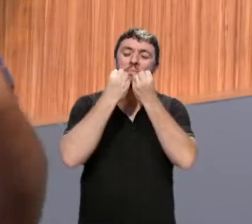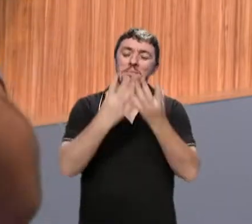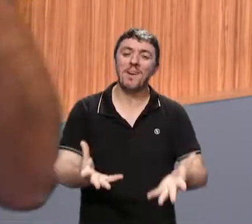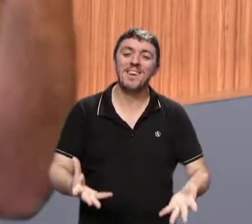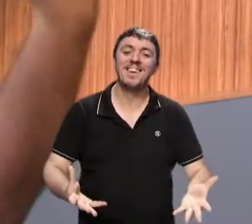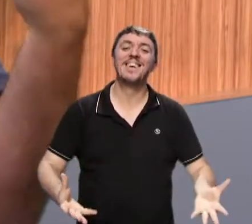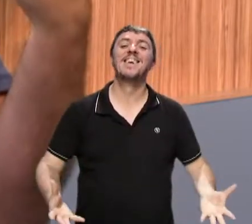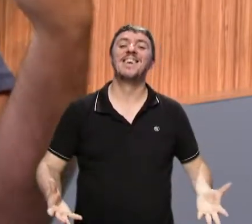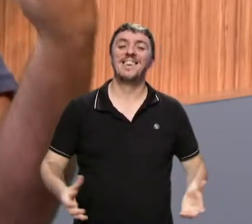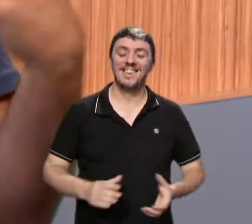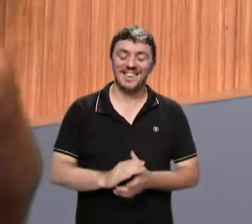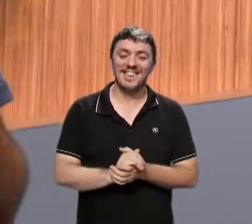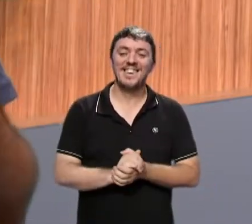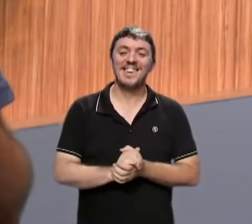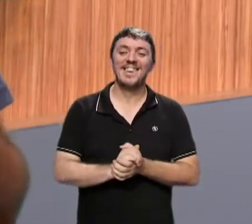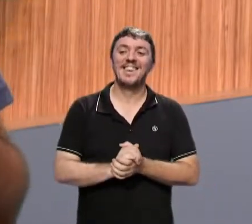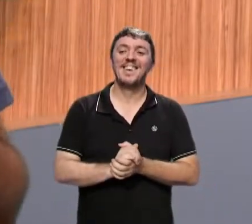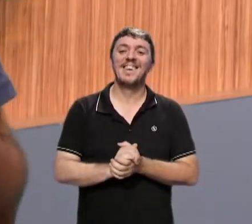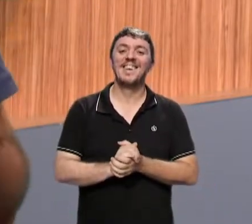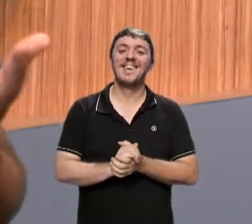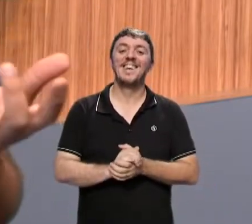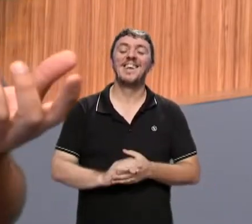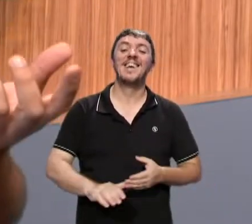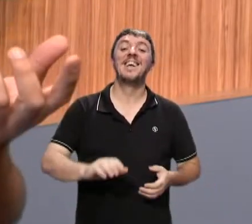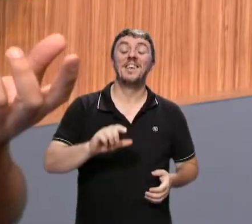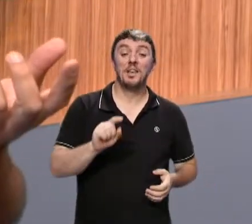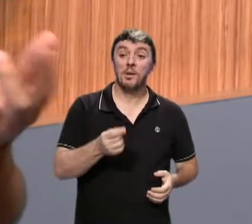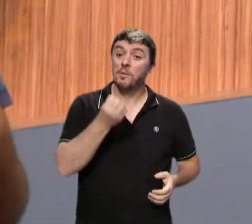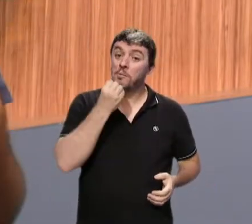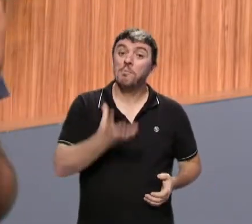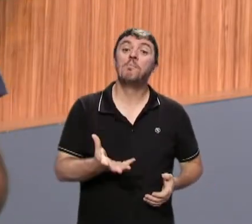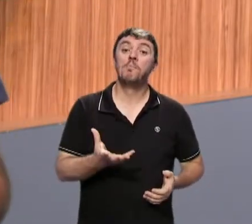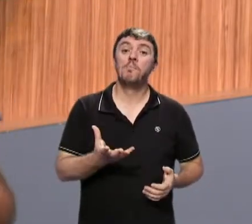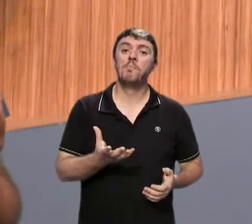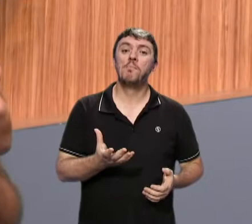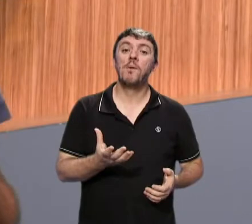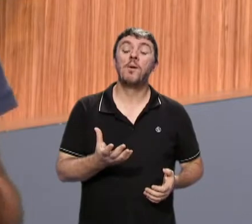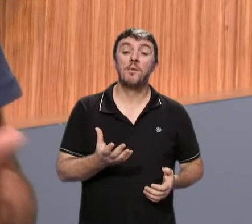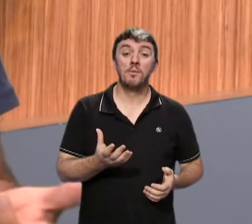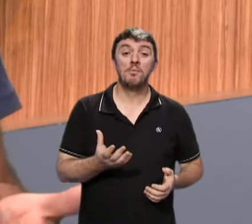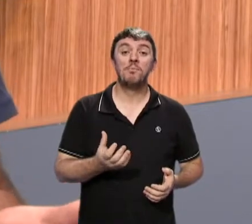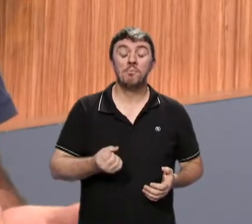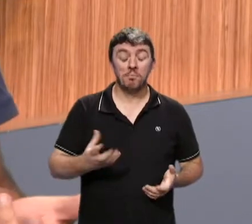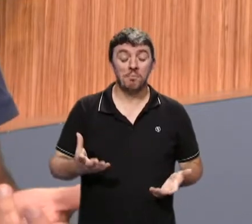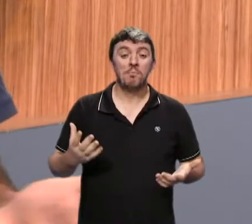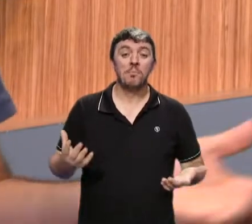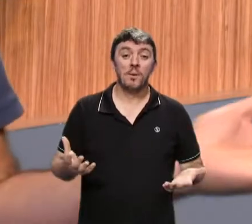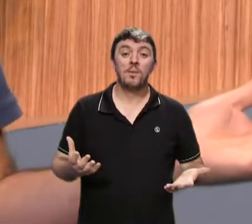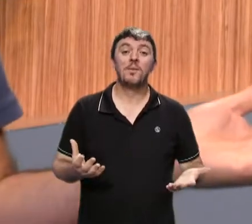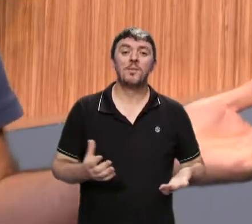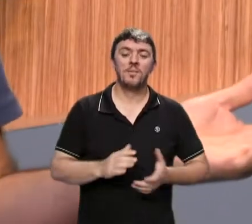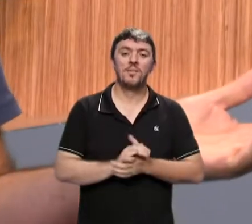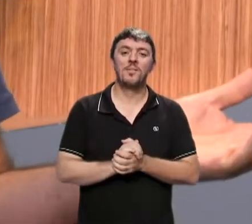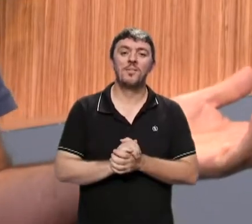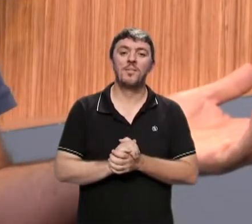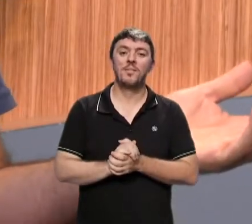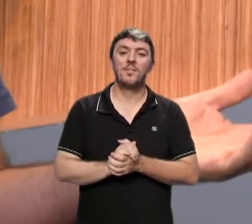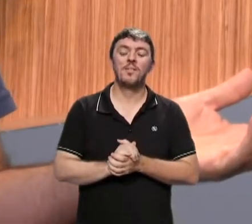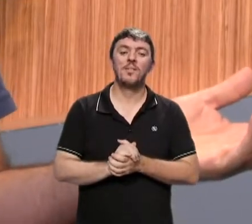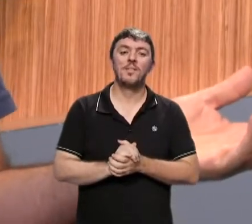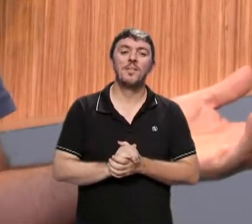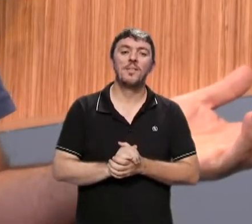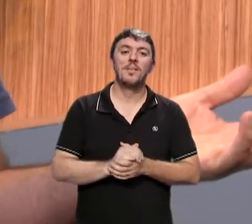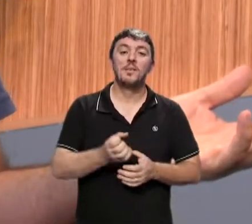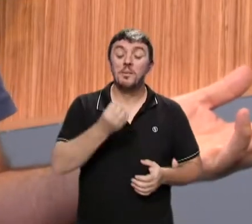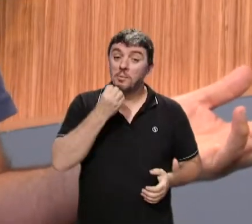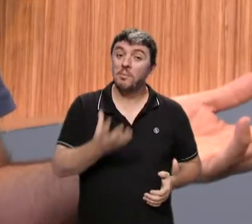existe, né? É um caos bom. Eu sou uma pessoa caótica boa. O meu caos é bom. Eu considero o meu caos bom. Se vocês não consideram... Você